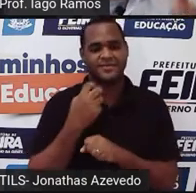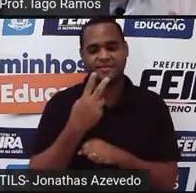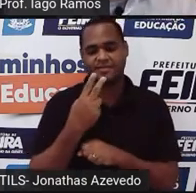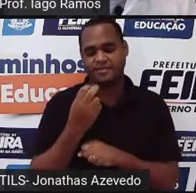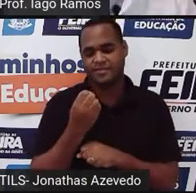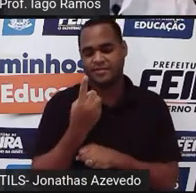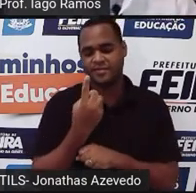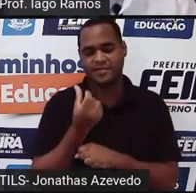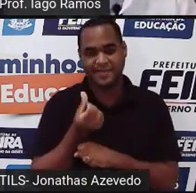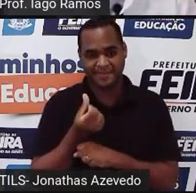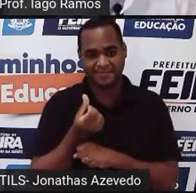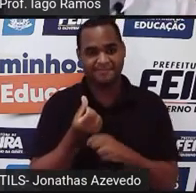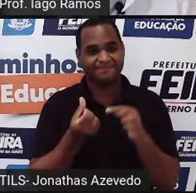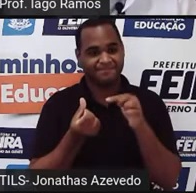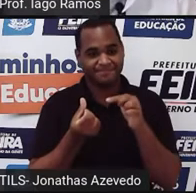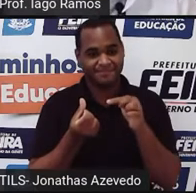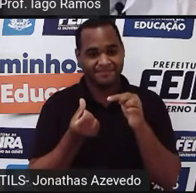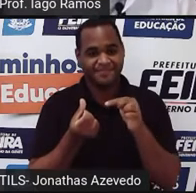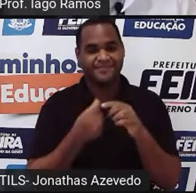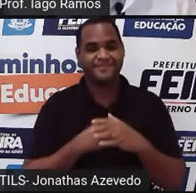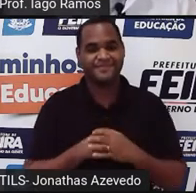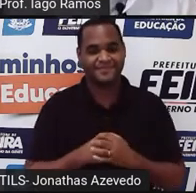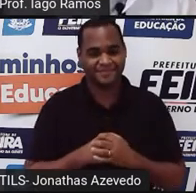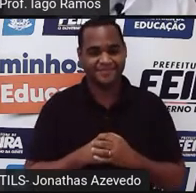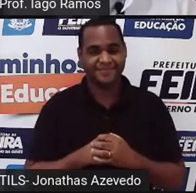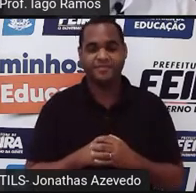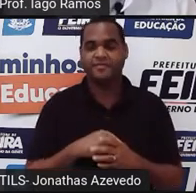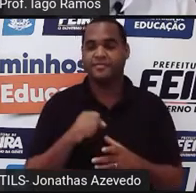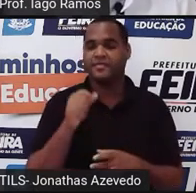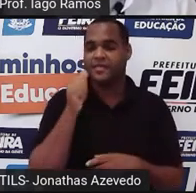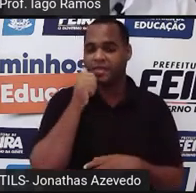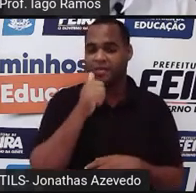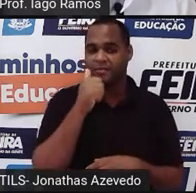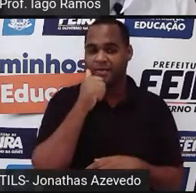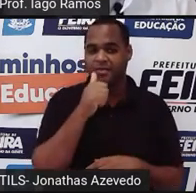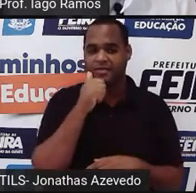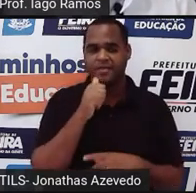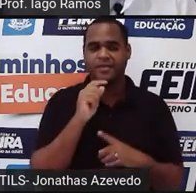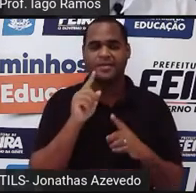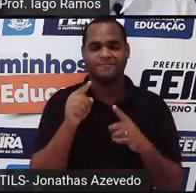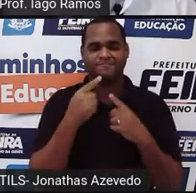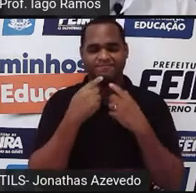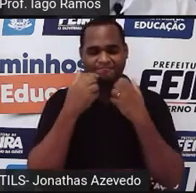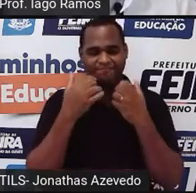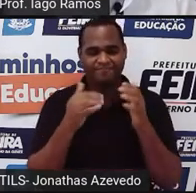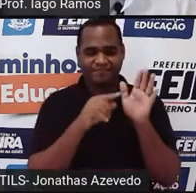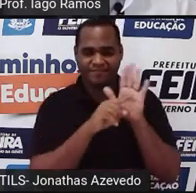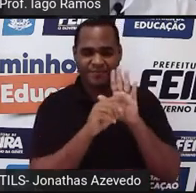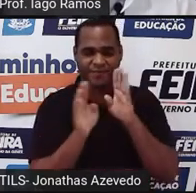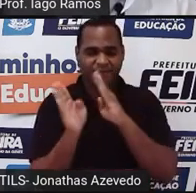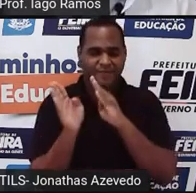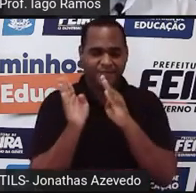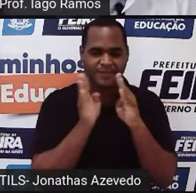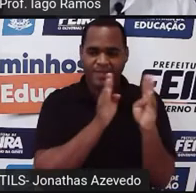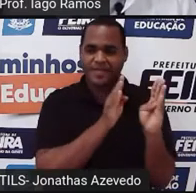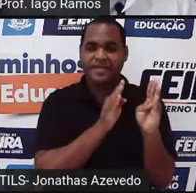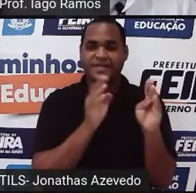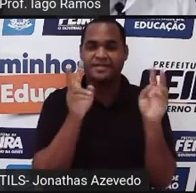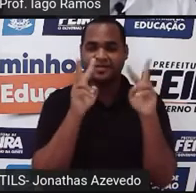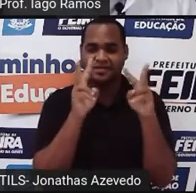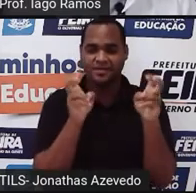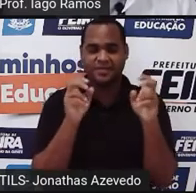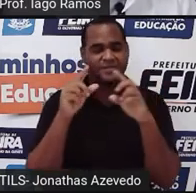2016 tá a vida de Cássia Mendonça ela foi contada no filme é com o